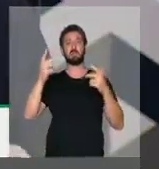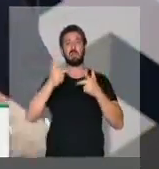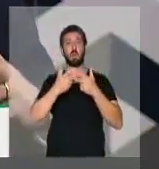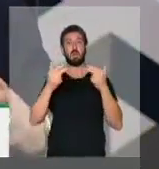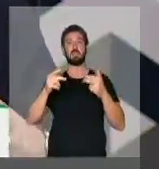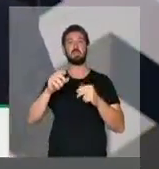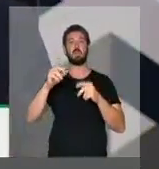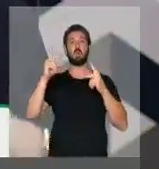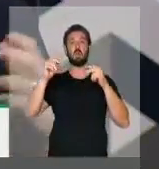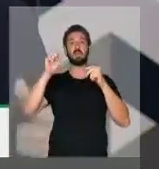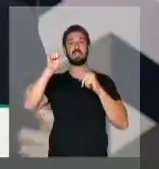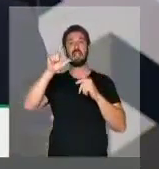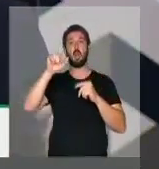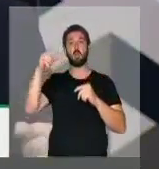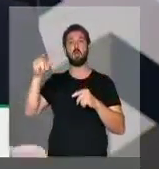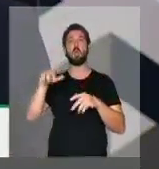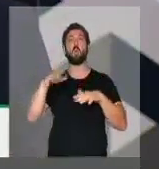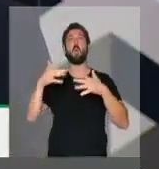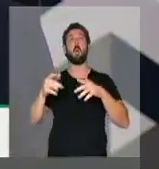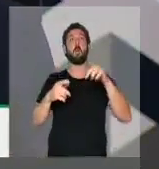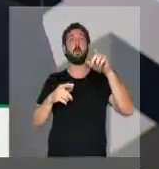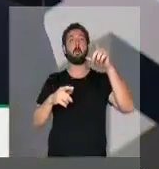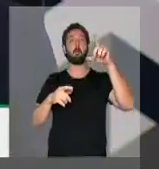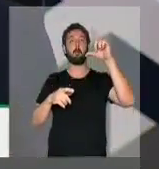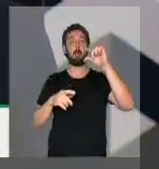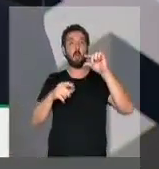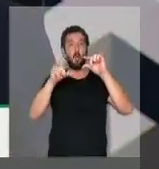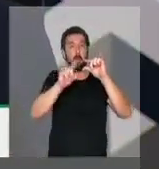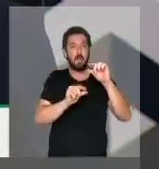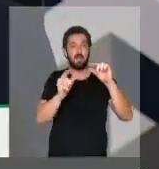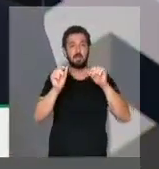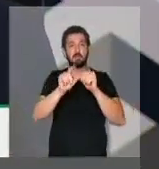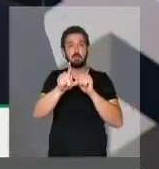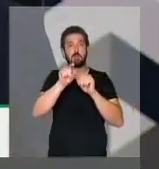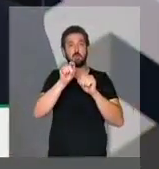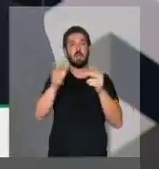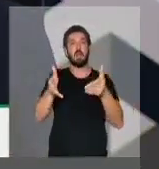salomônicas, o que é o menos pior a fazer nesse momento.